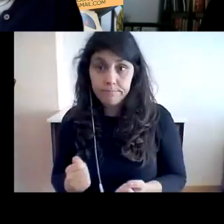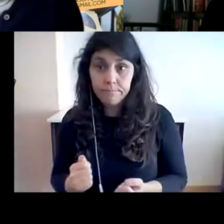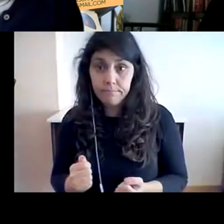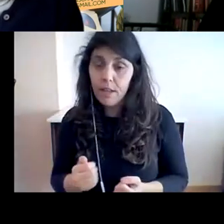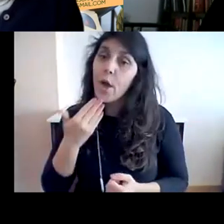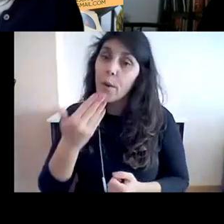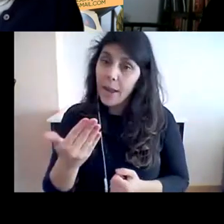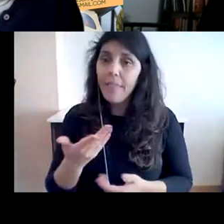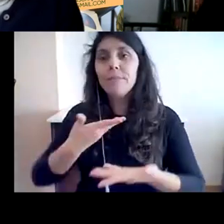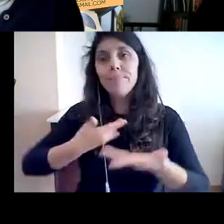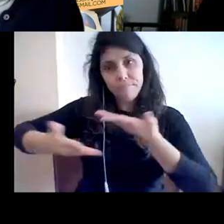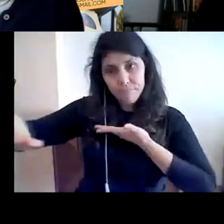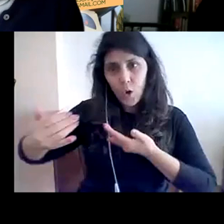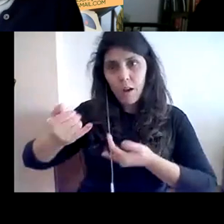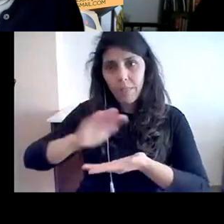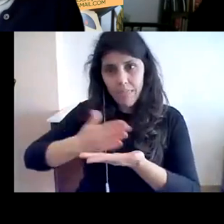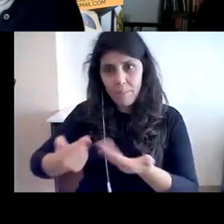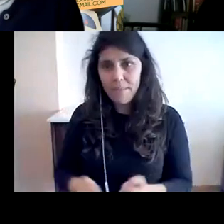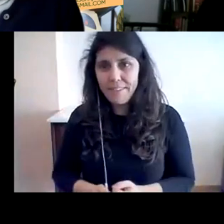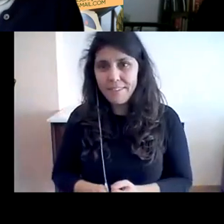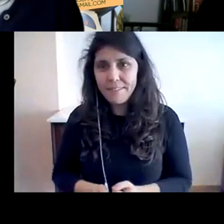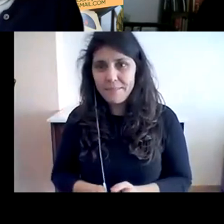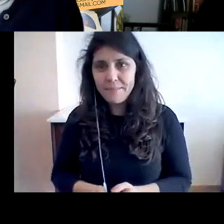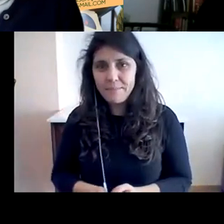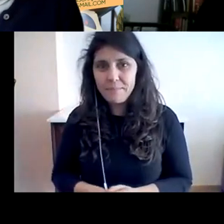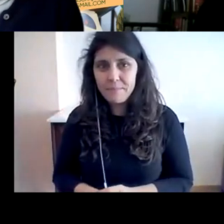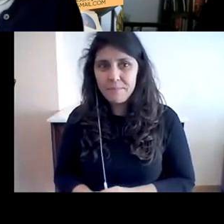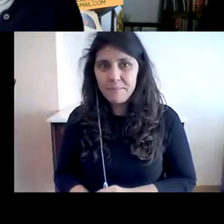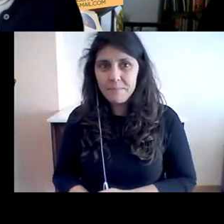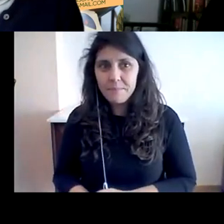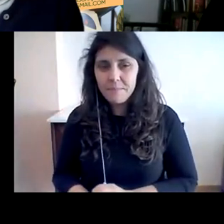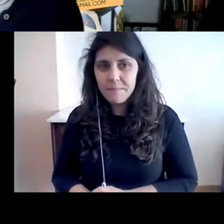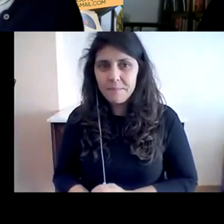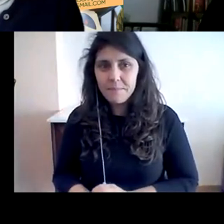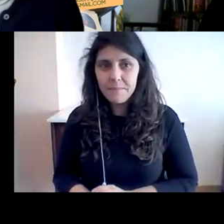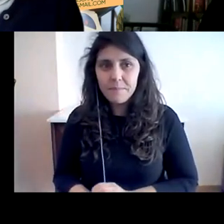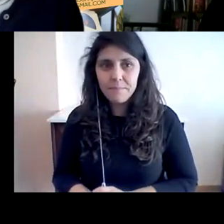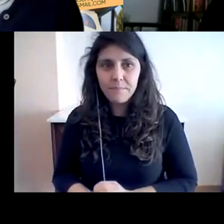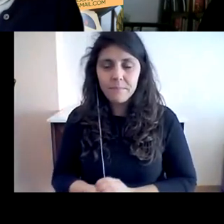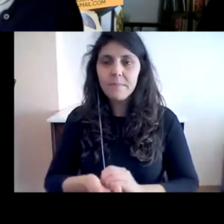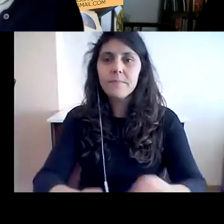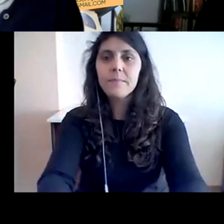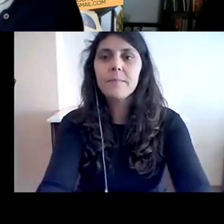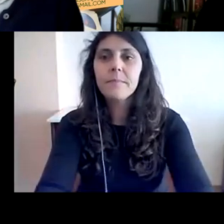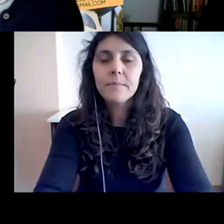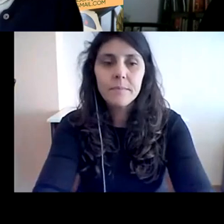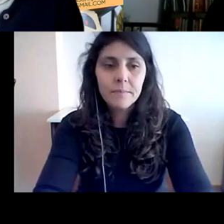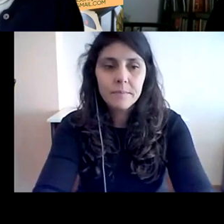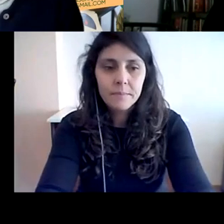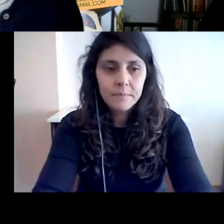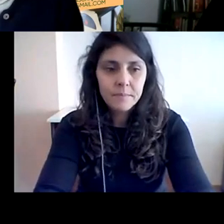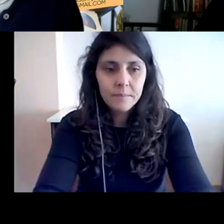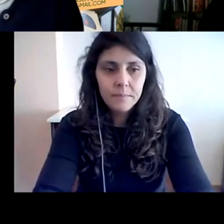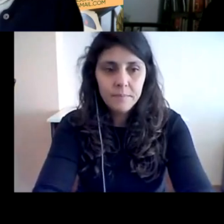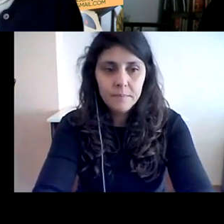Eduardo. Bem, eu creio que nós aqui há duas vertentes que devem ter sido em conta. A primeira é